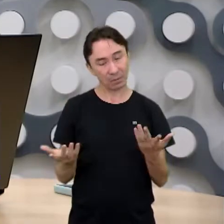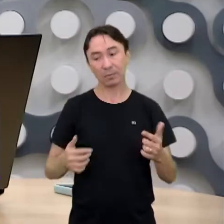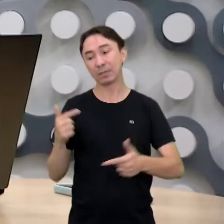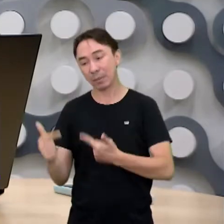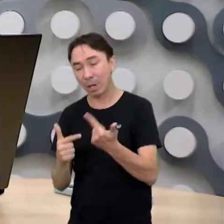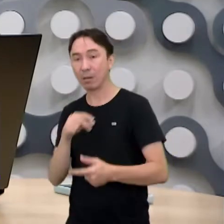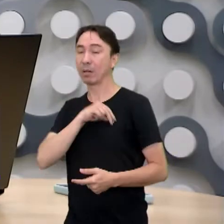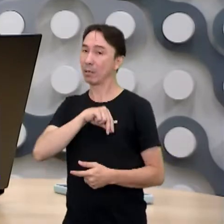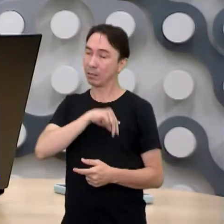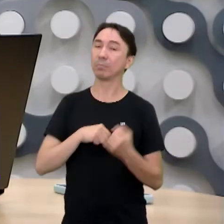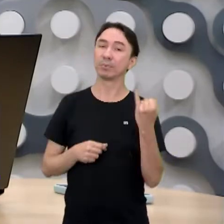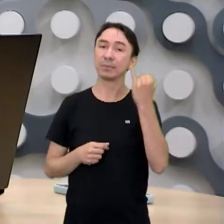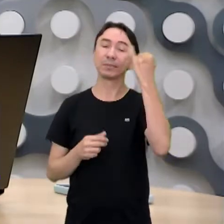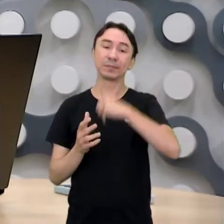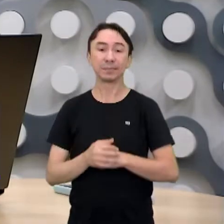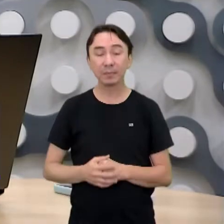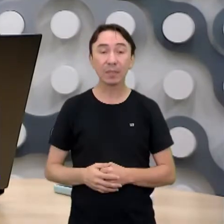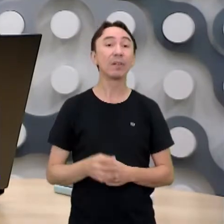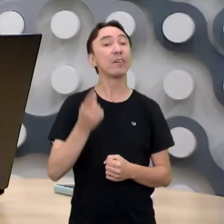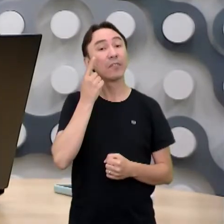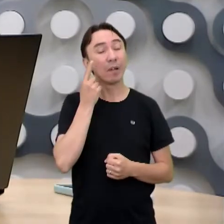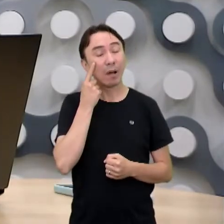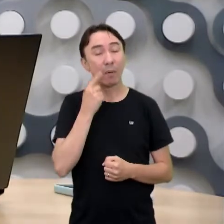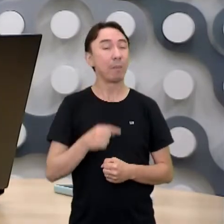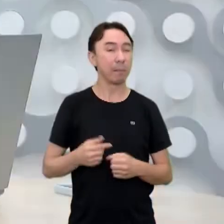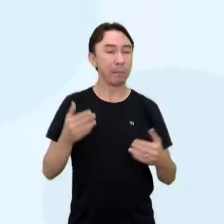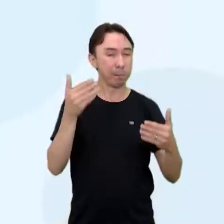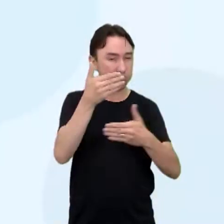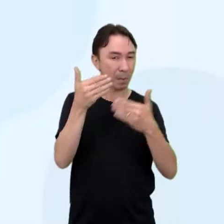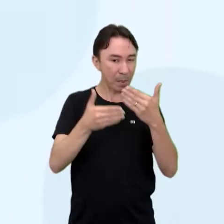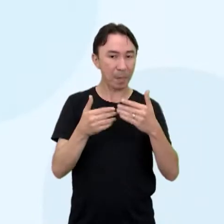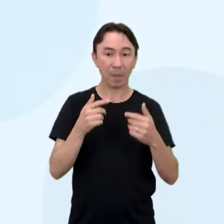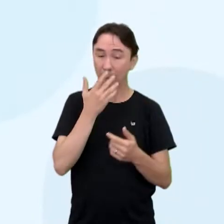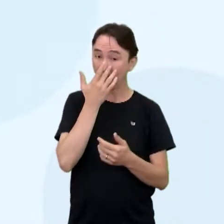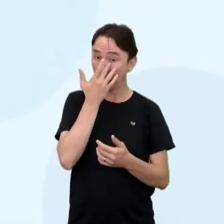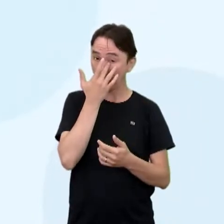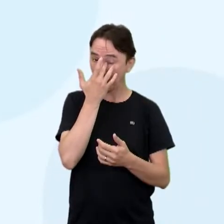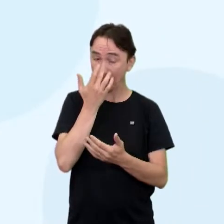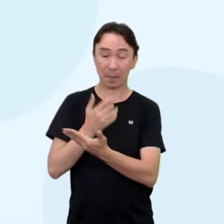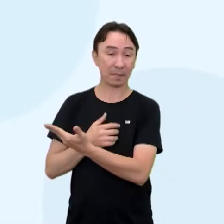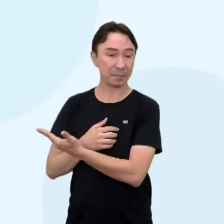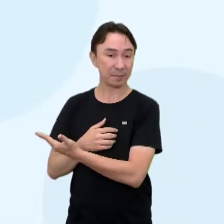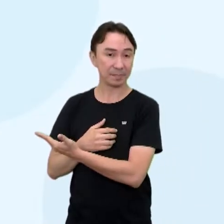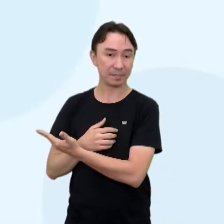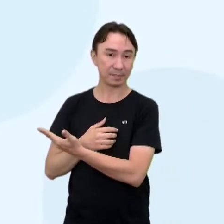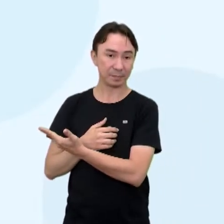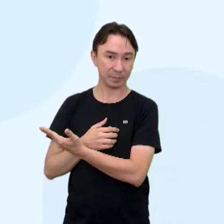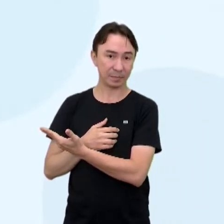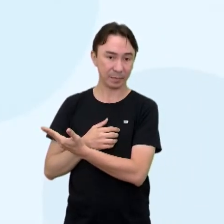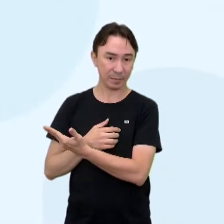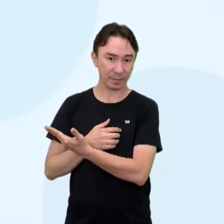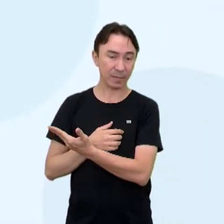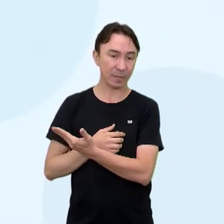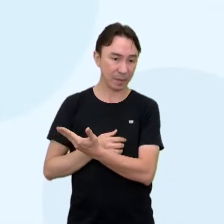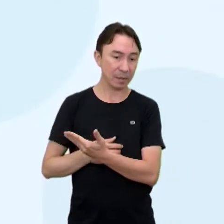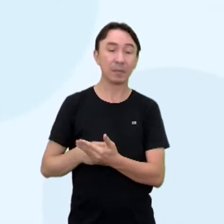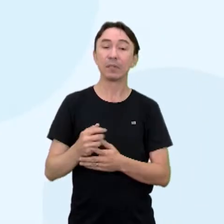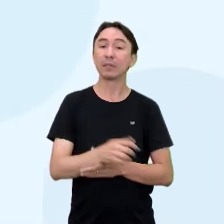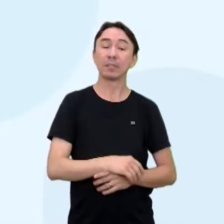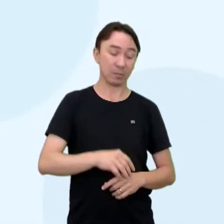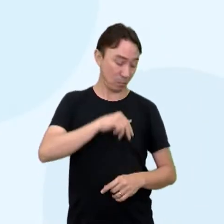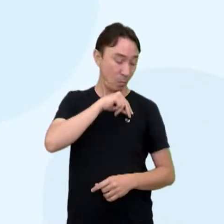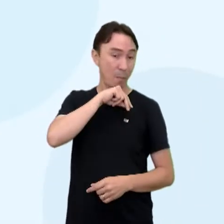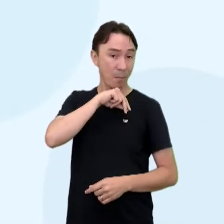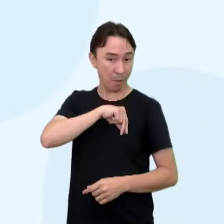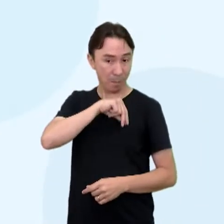né, mostrando aí, né, na próxima tela para vocês, o que a gente fala aí de rendimento mensal real domiciliar